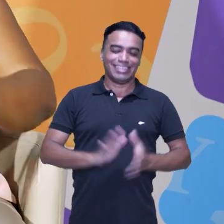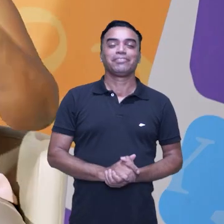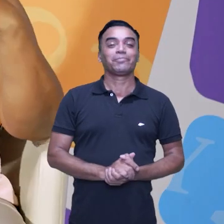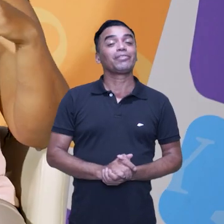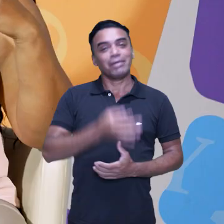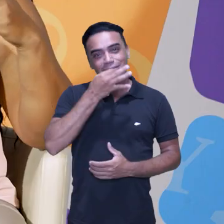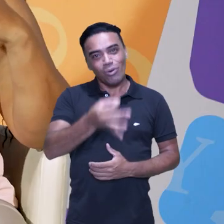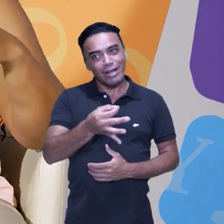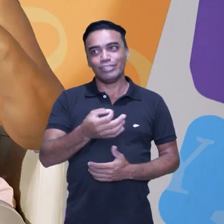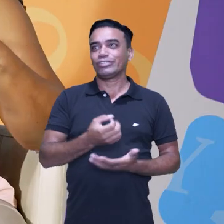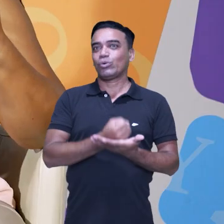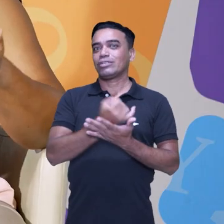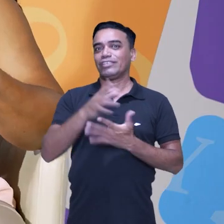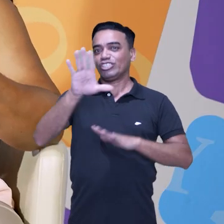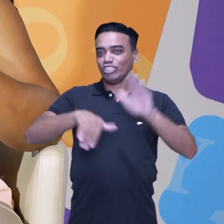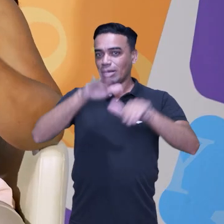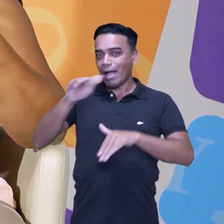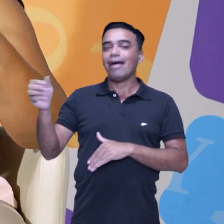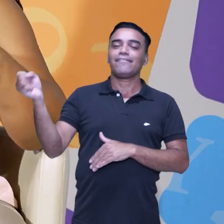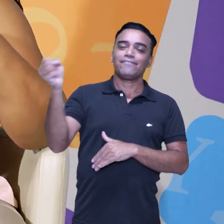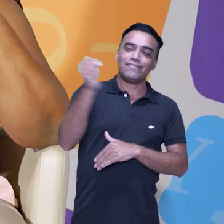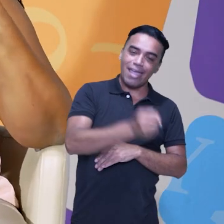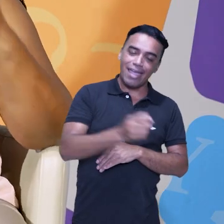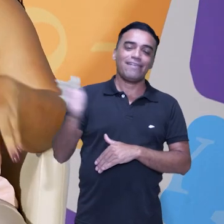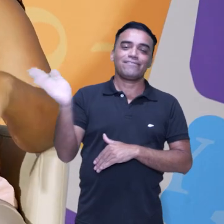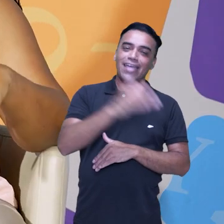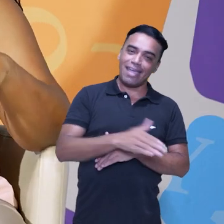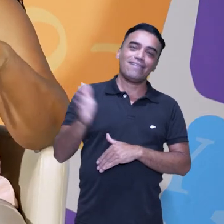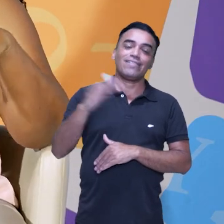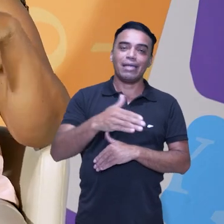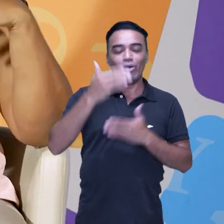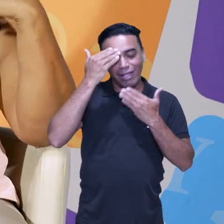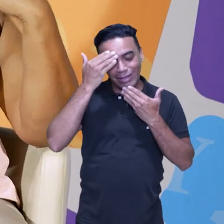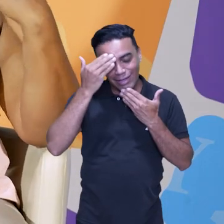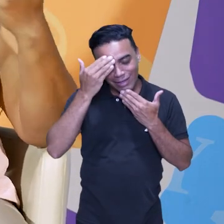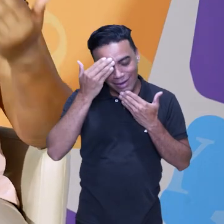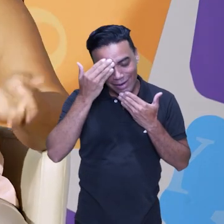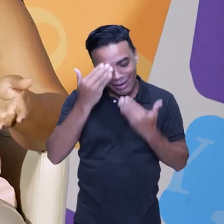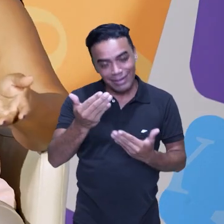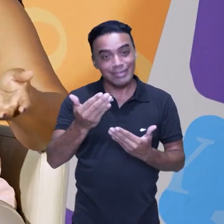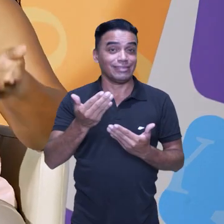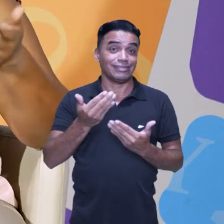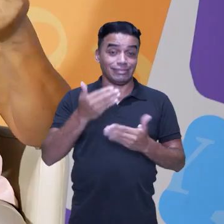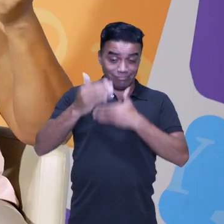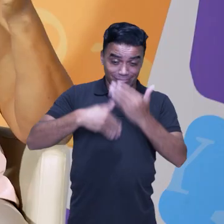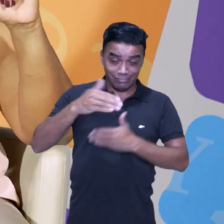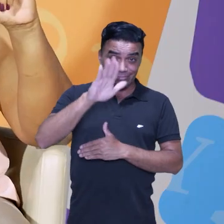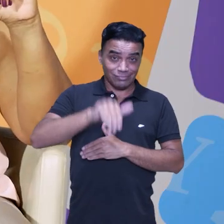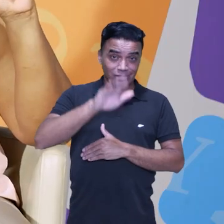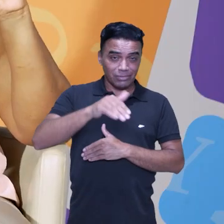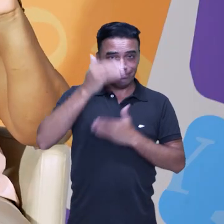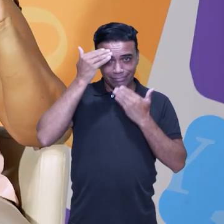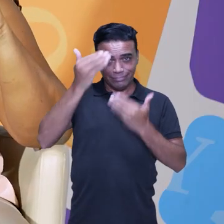Mas eu acho que quantas vezes a gente chamar, o pessoal vem, o pessoal comparece, né, pela gratidão. E nesse processo de chamar, eu queria